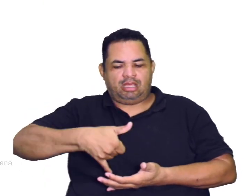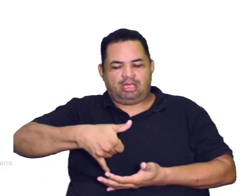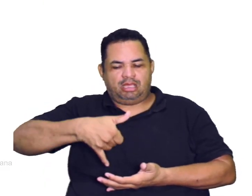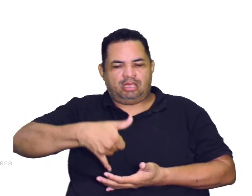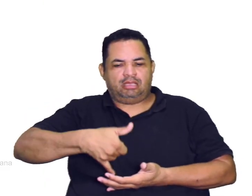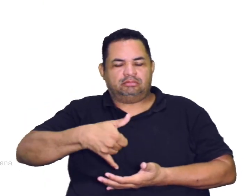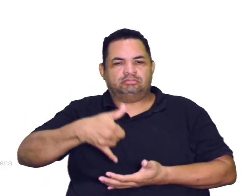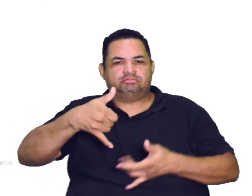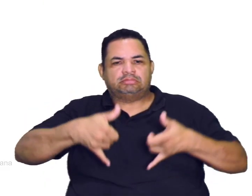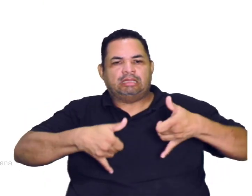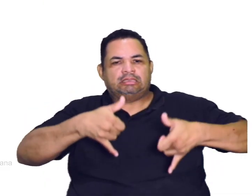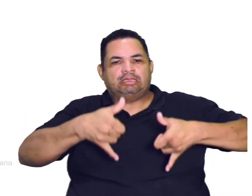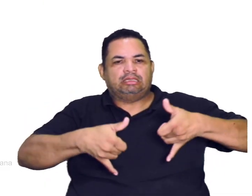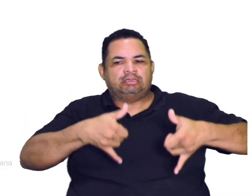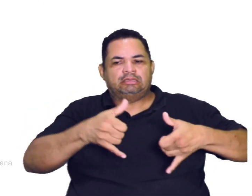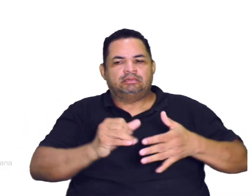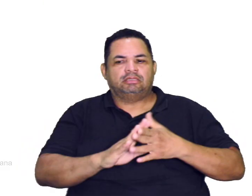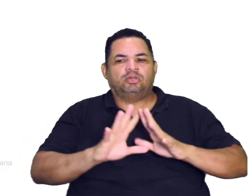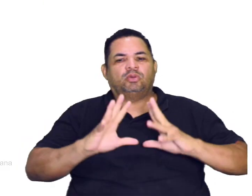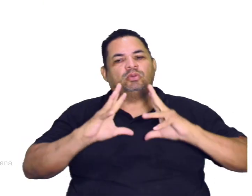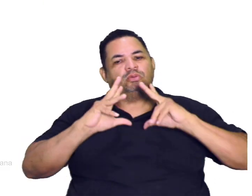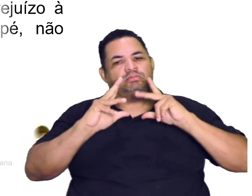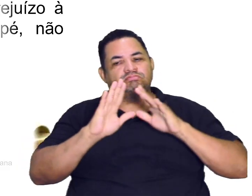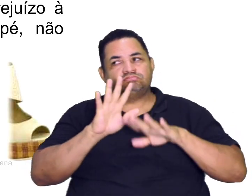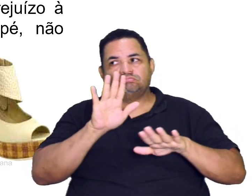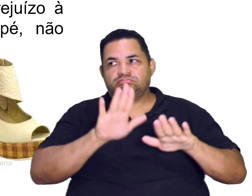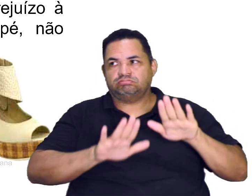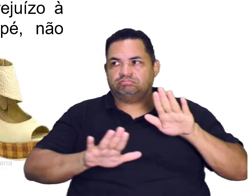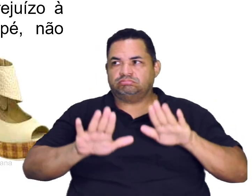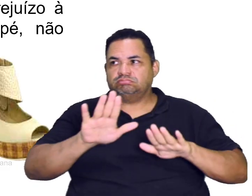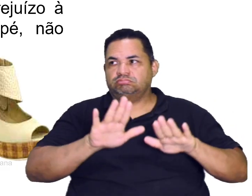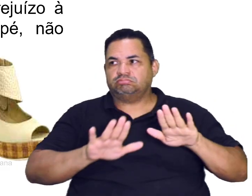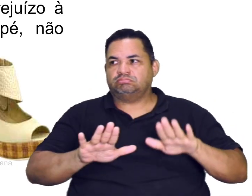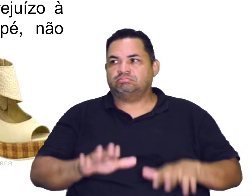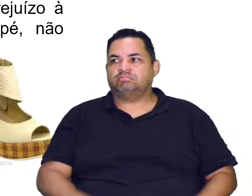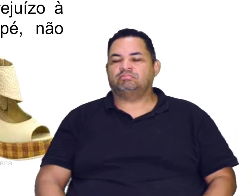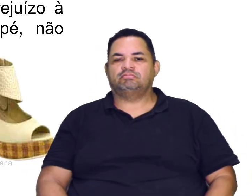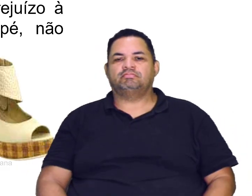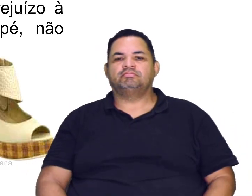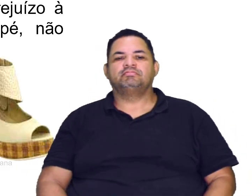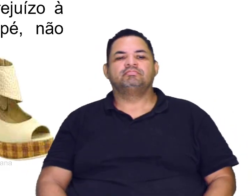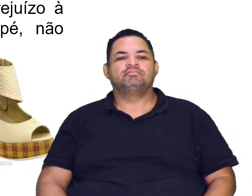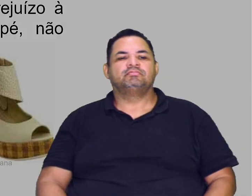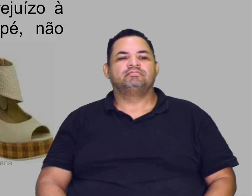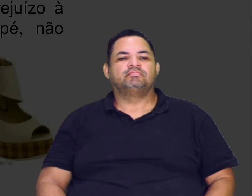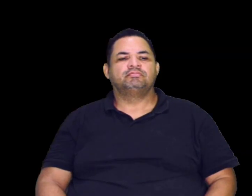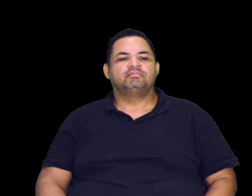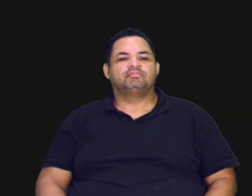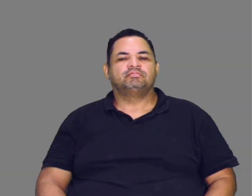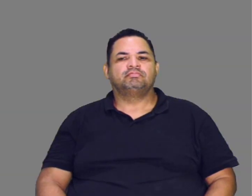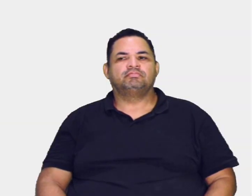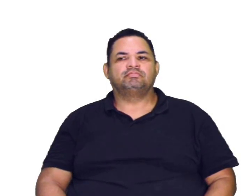aí tendinite, dificuldade no andar, certo? Isso.